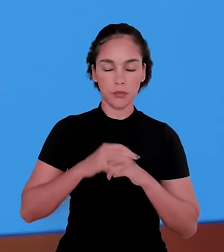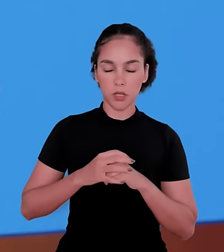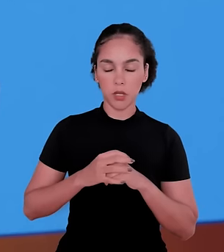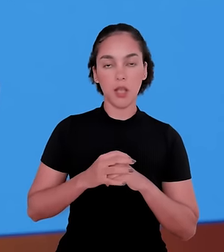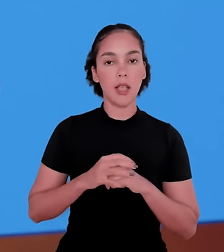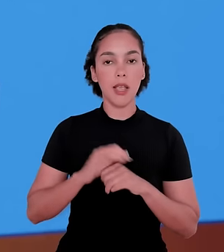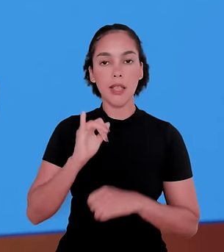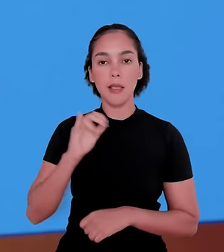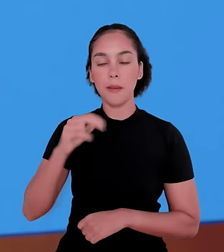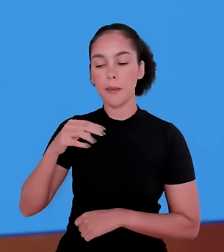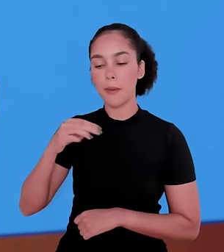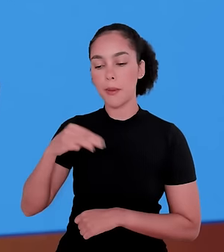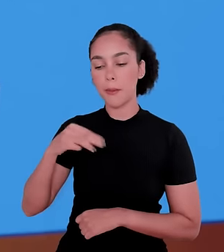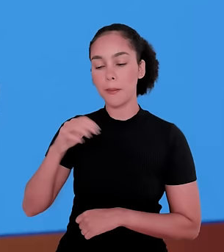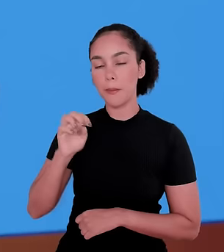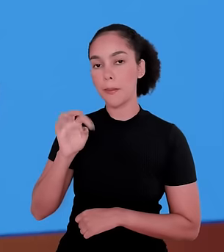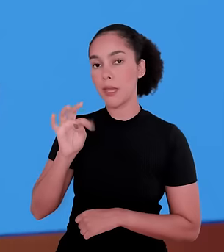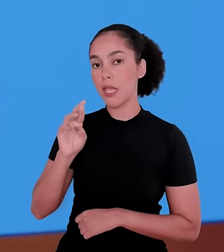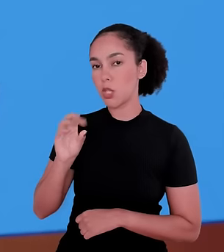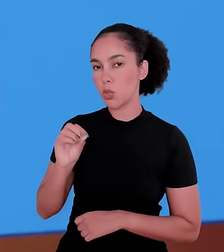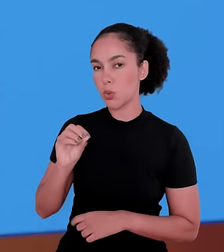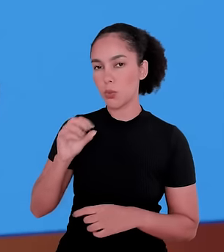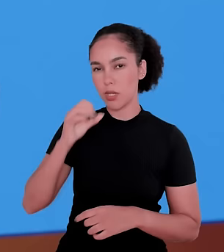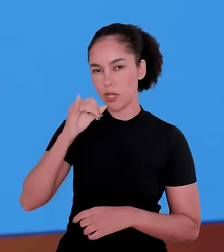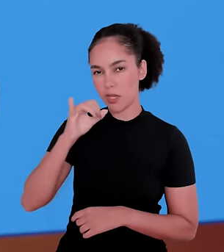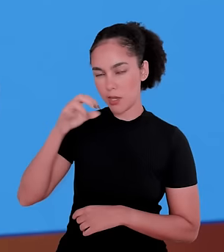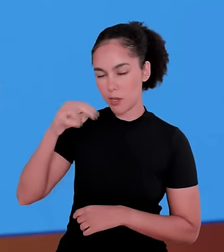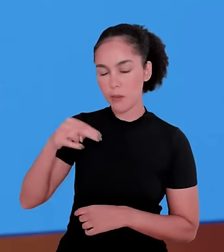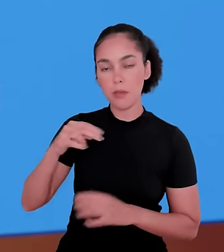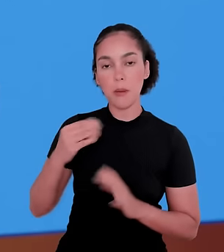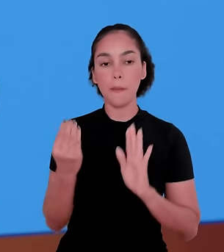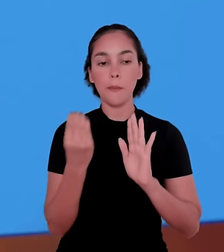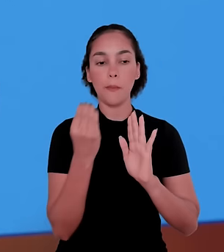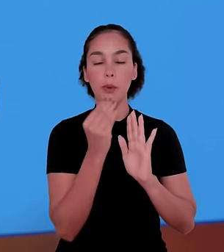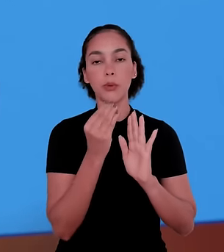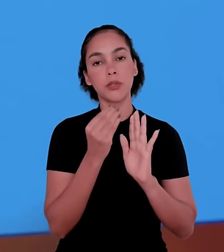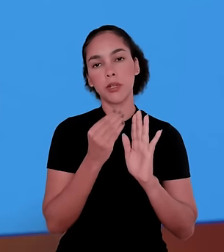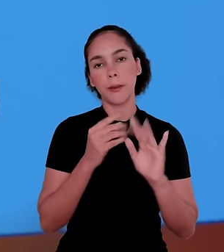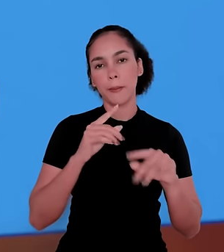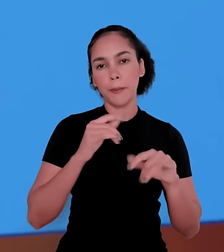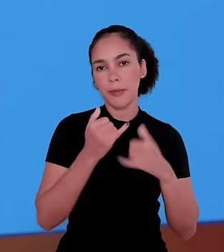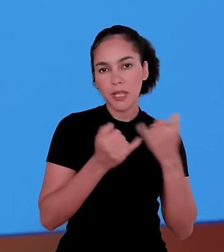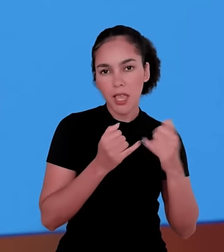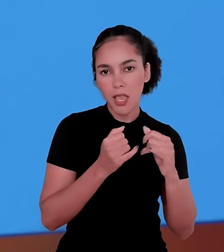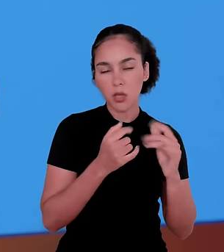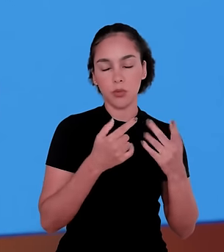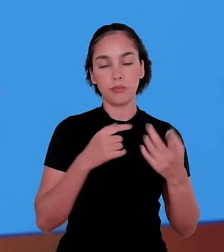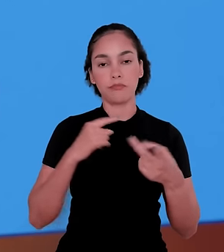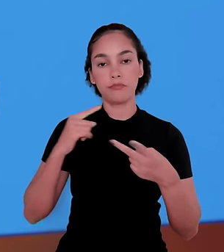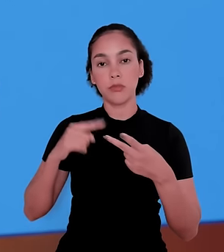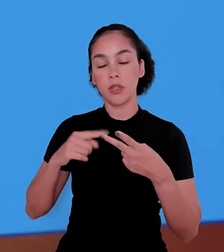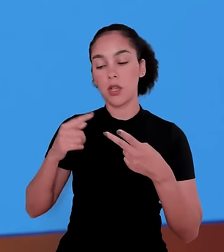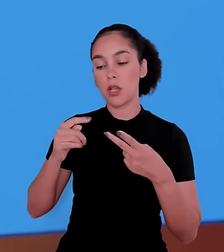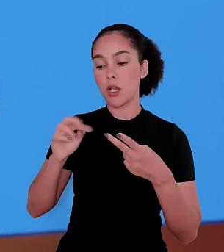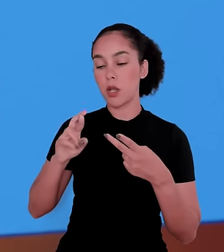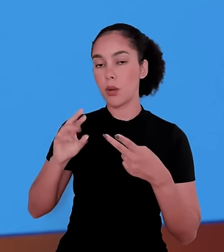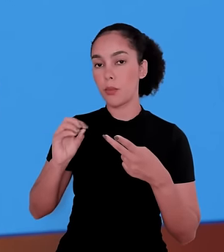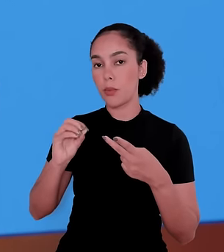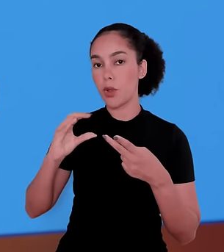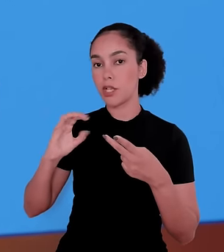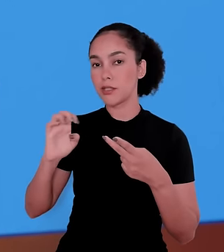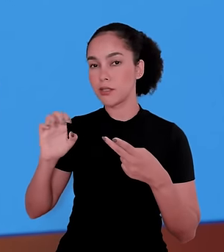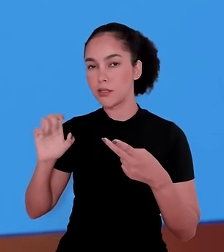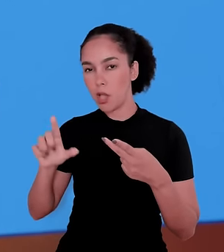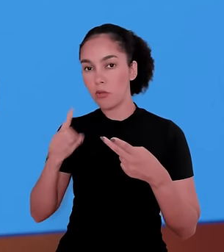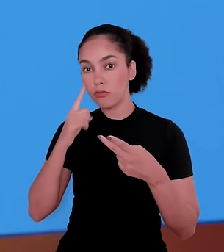tem no imetro que coloca em brinquedo que a marca do Procel que você vai ver a questão da energia e tudo aquilo tudo